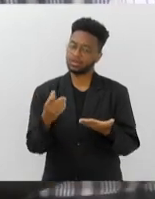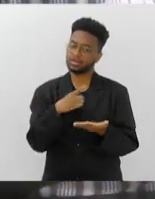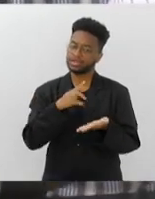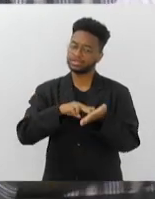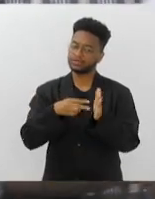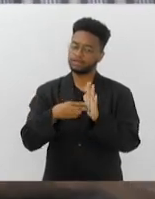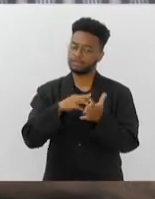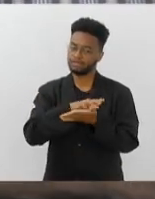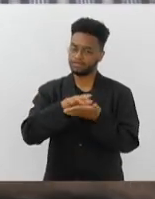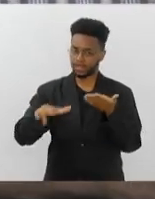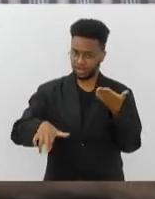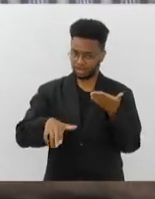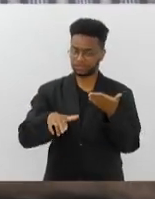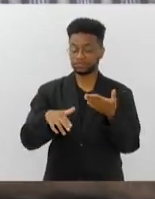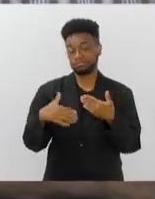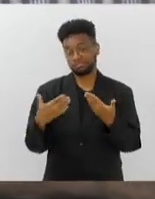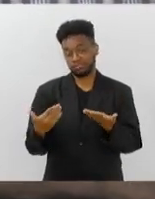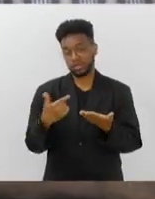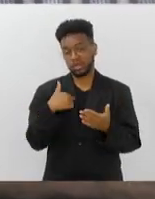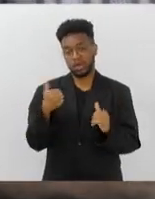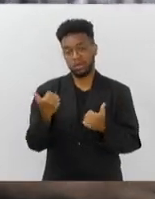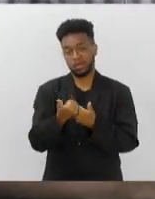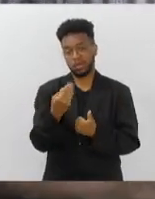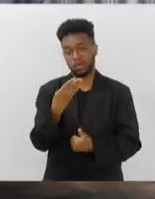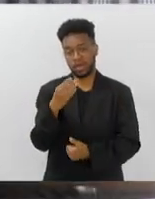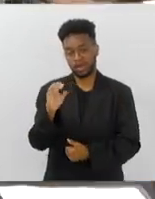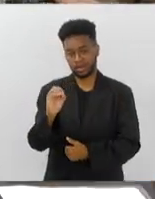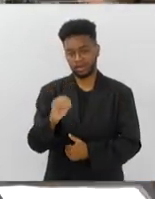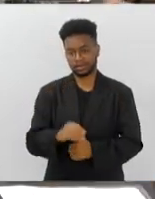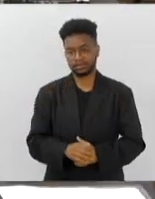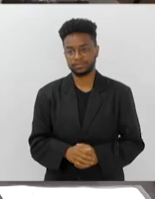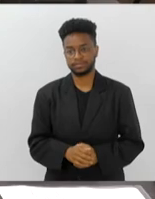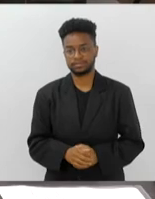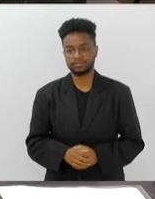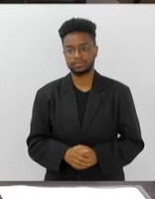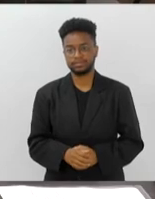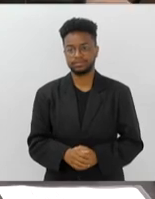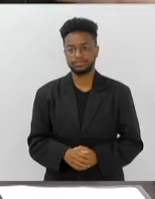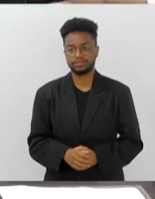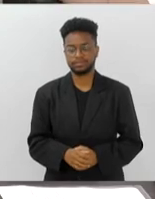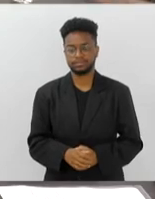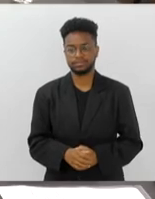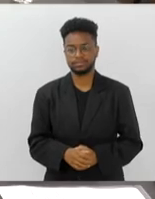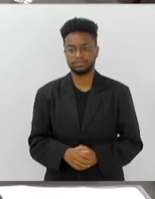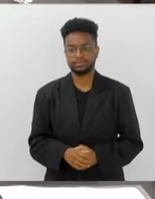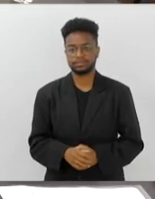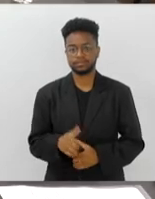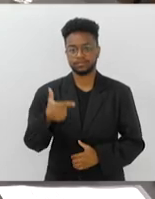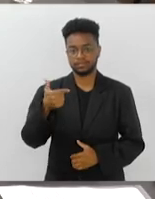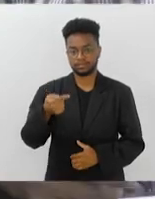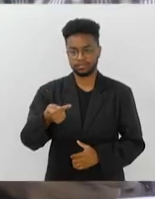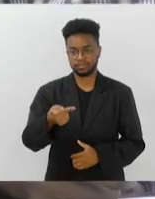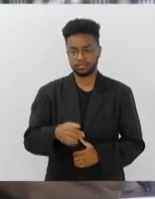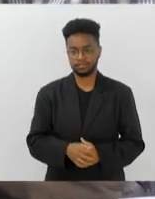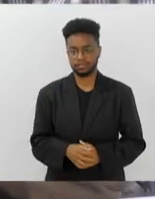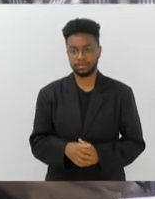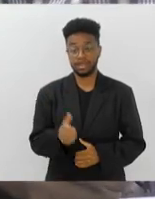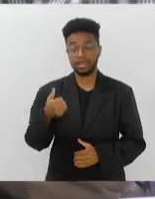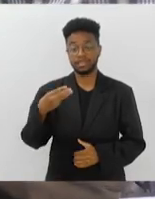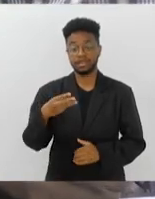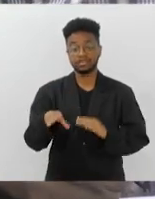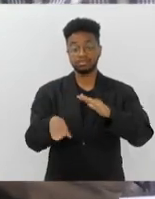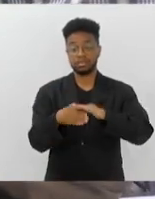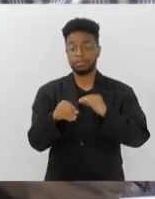significados, eu sou do 40. 27 da pauta. 13 emendas devia ser